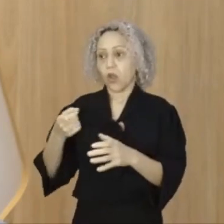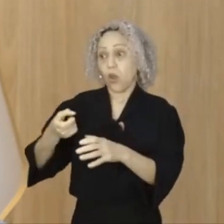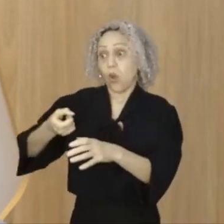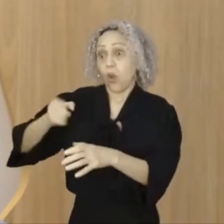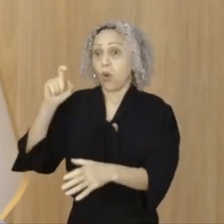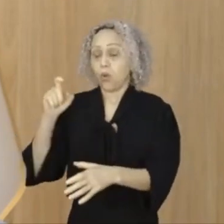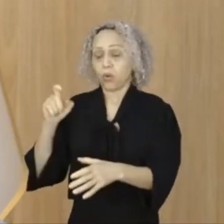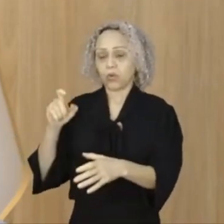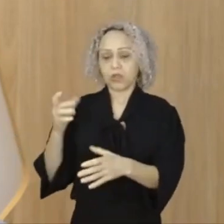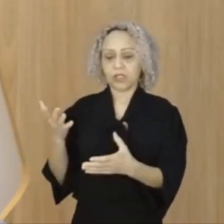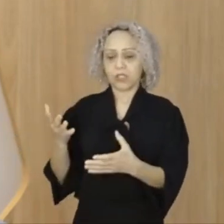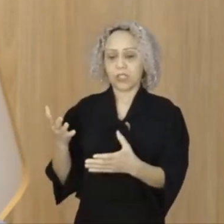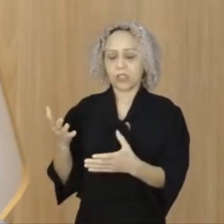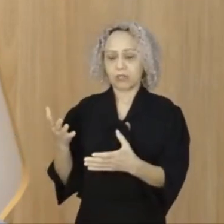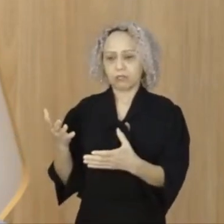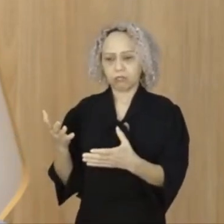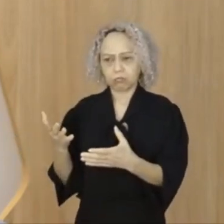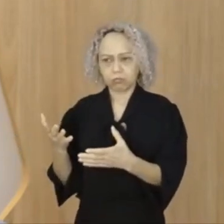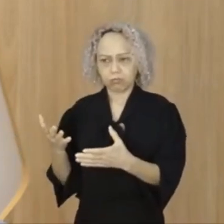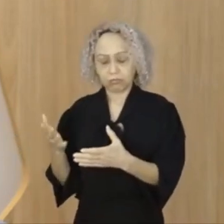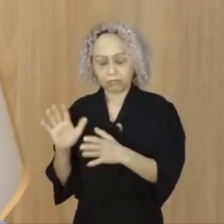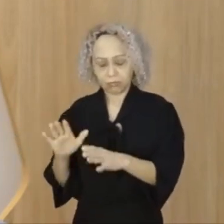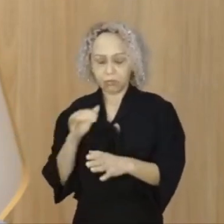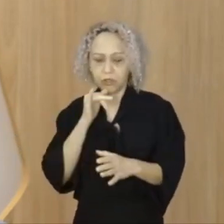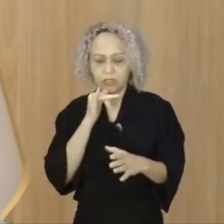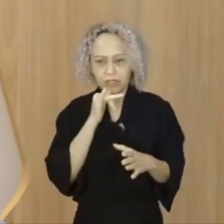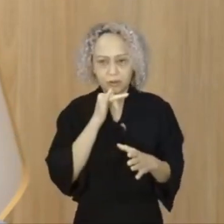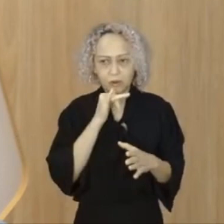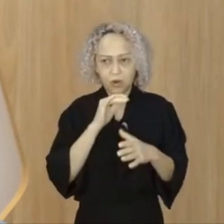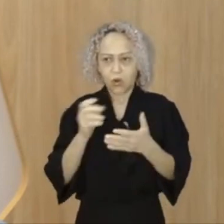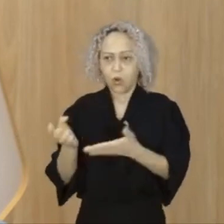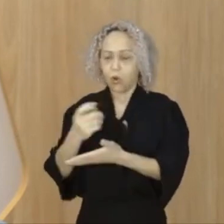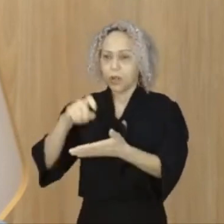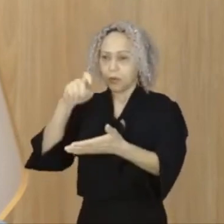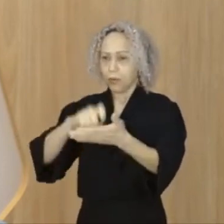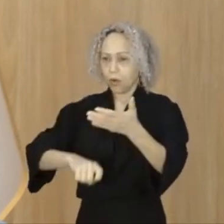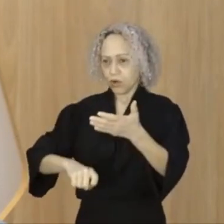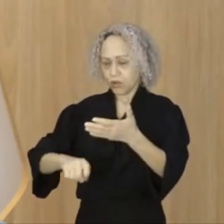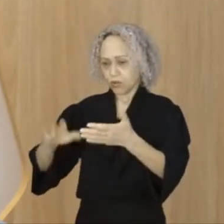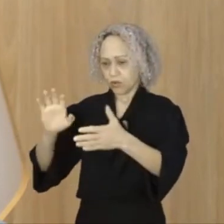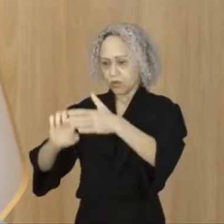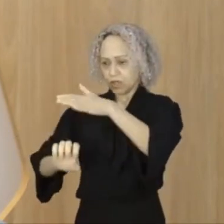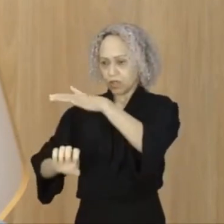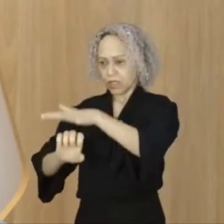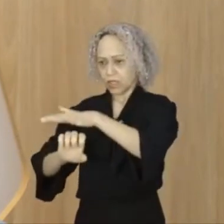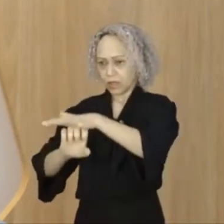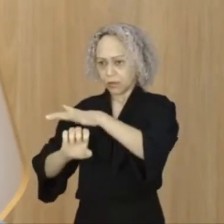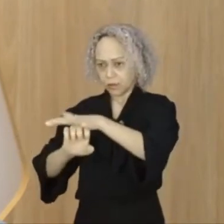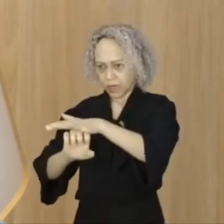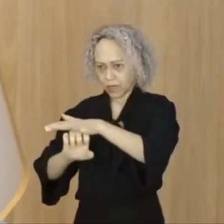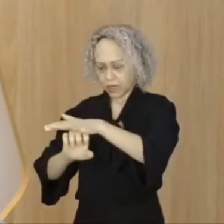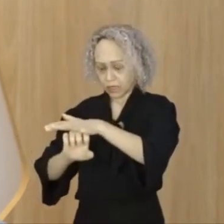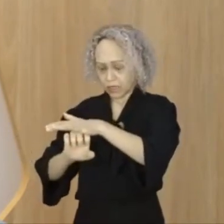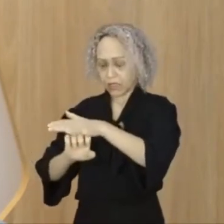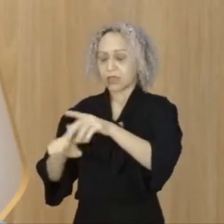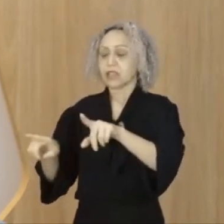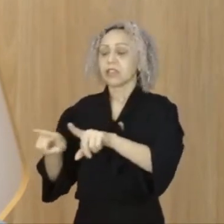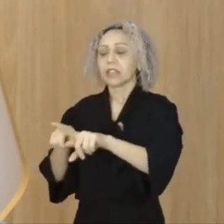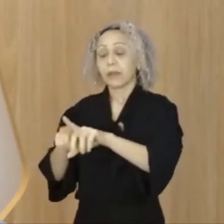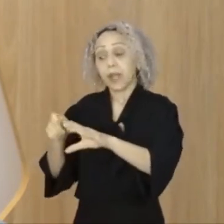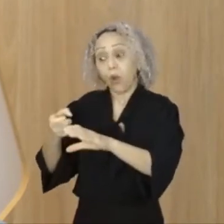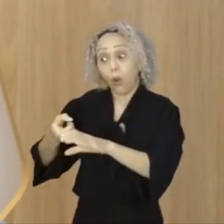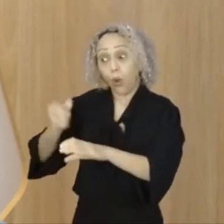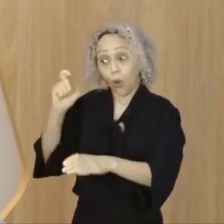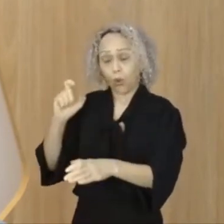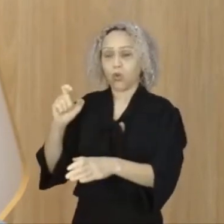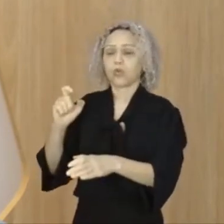sobre pessoa jurídica, que é o imposto sobre pessoa jurídica, o juro sobre capital próprio e também lucros e dividendos. Então, acho que nós temos que trabalhar